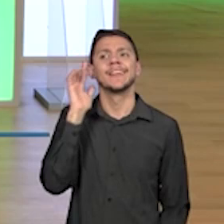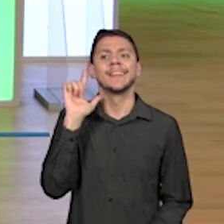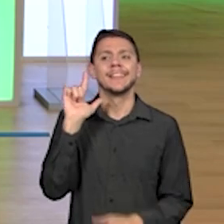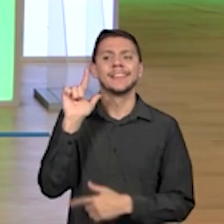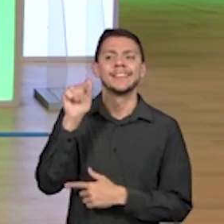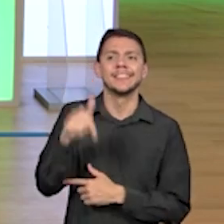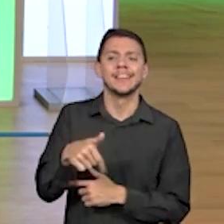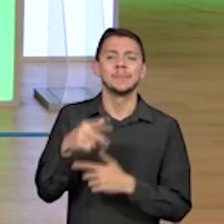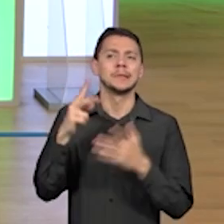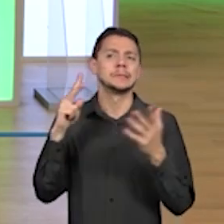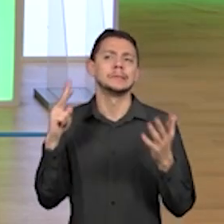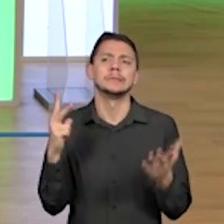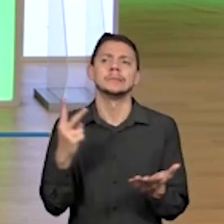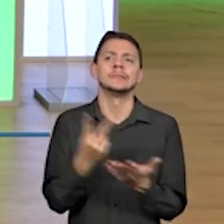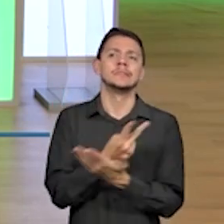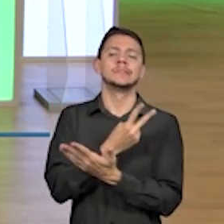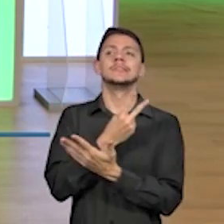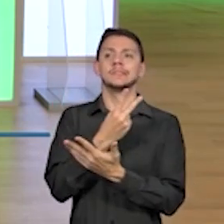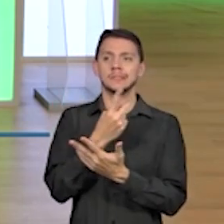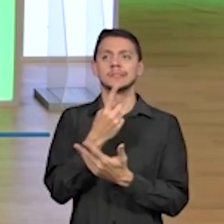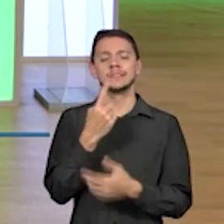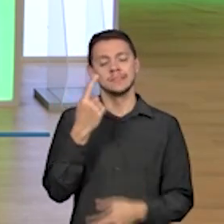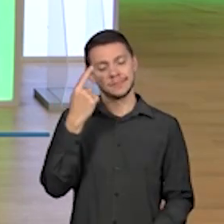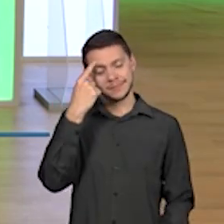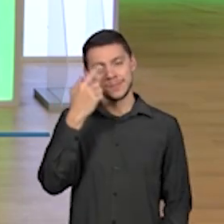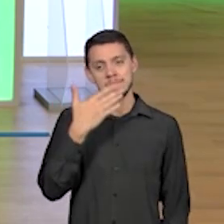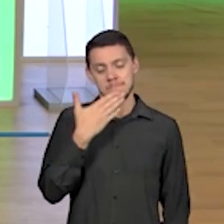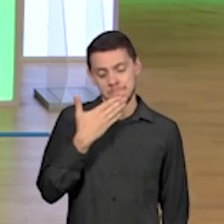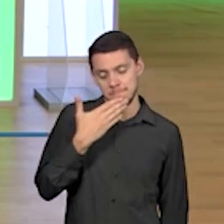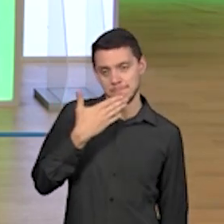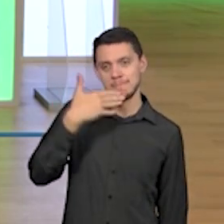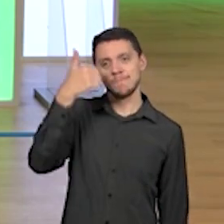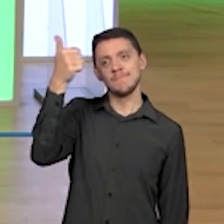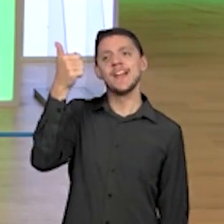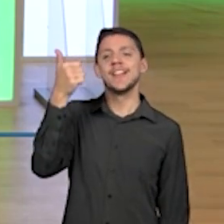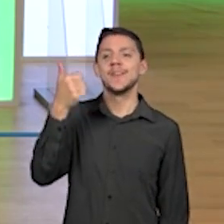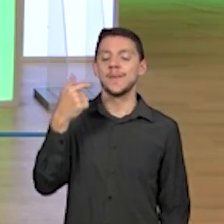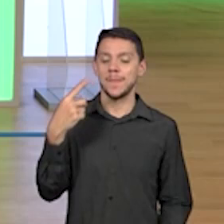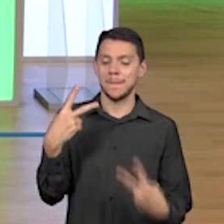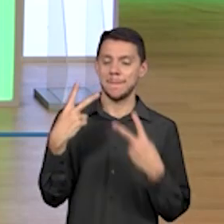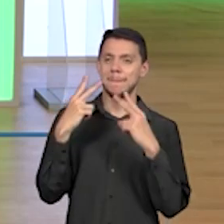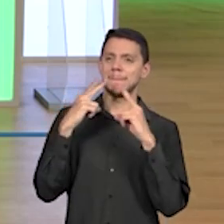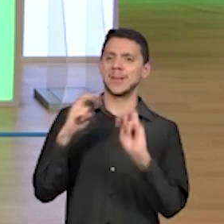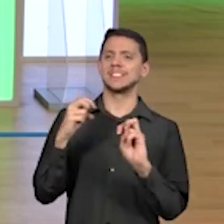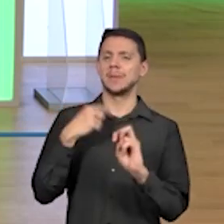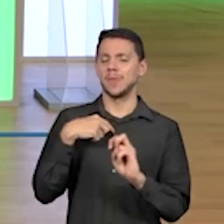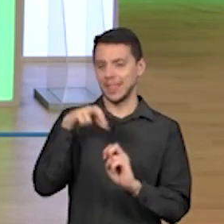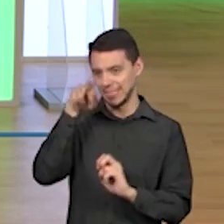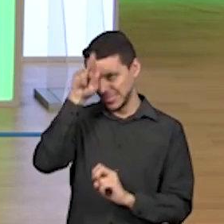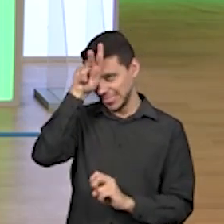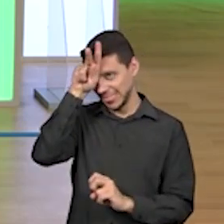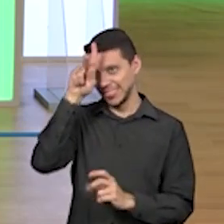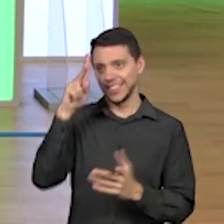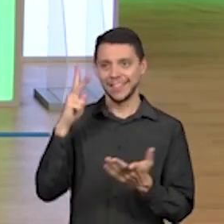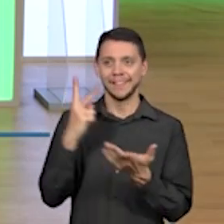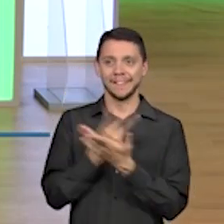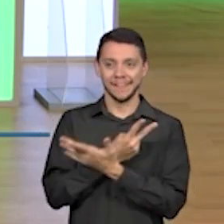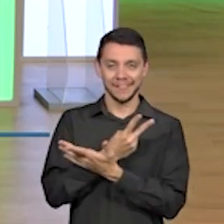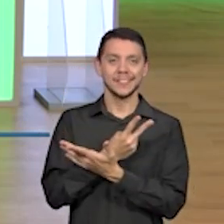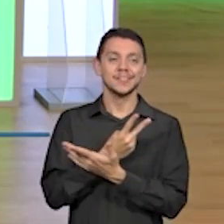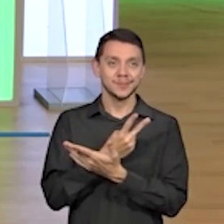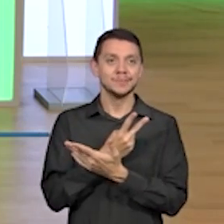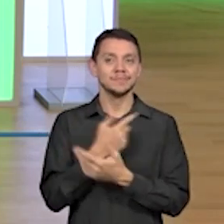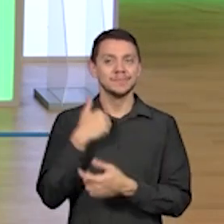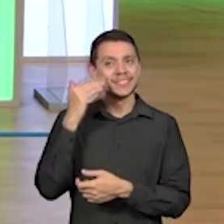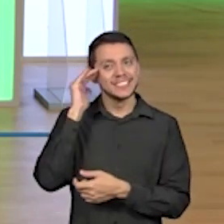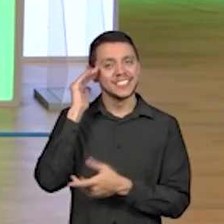com tudo que aconteceu, ele pensou melhor e viu que ele estava enganado ali na situação. Pensou melhor, entendeu